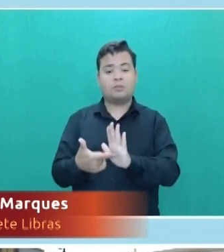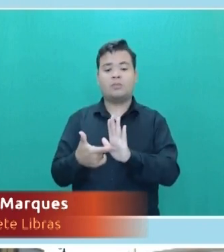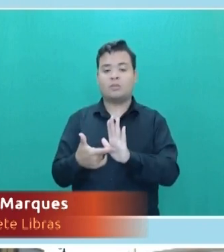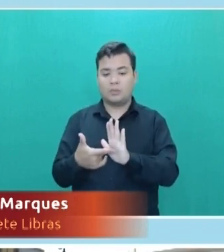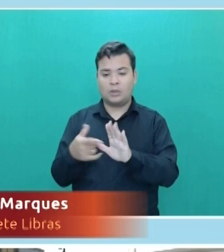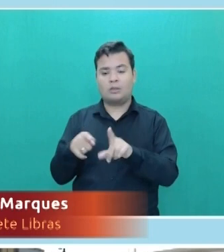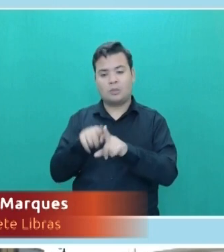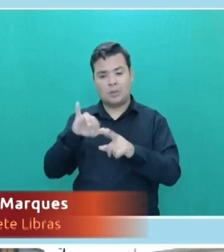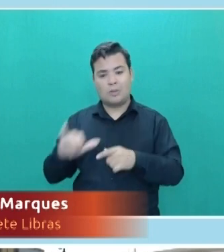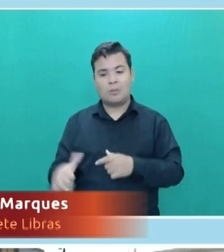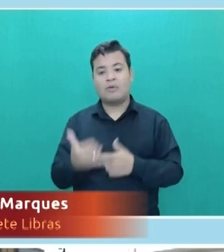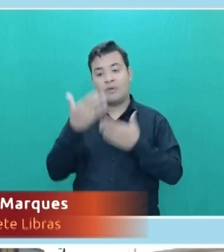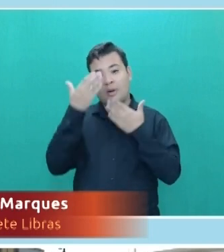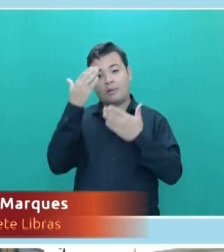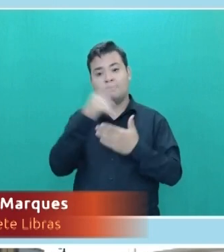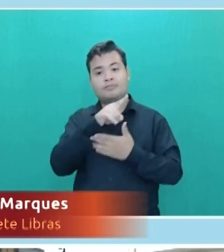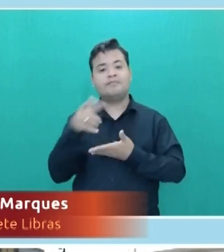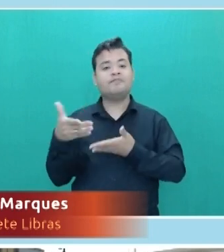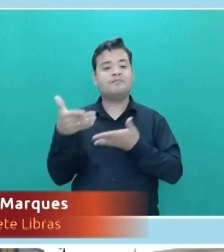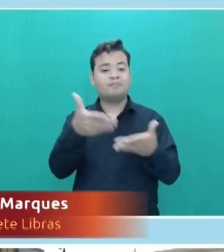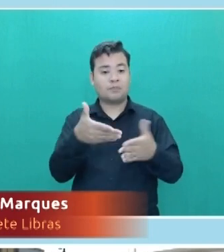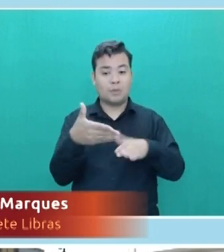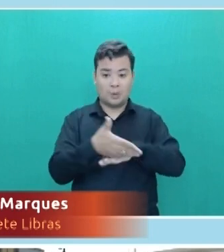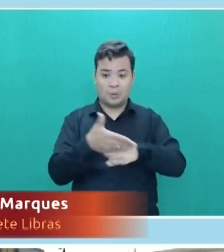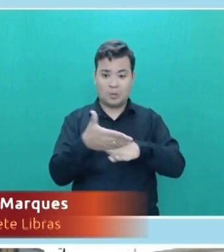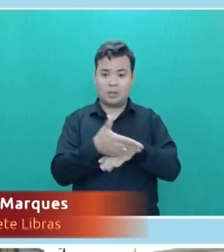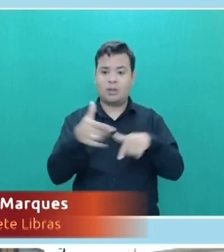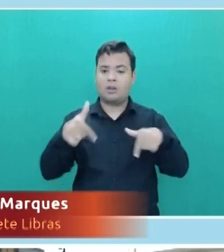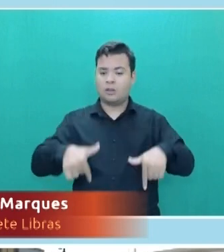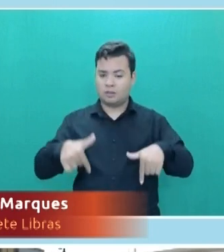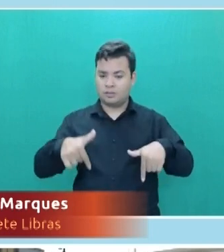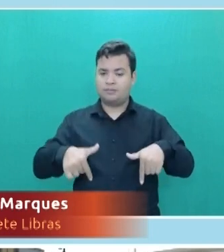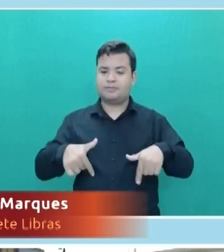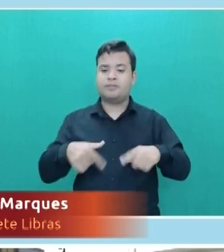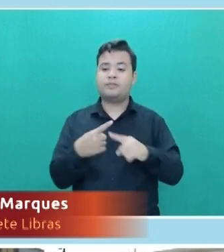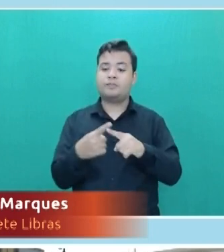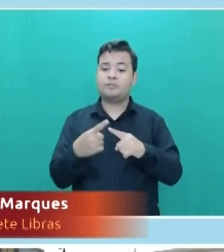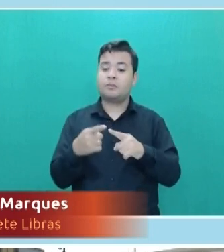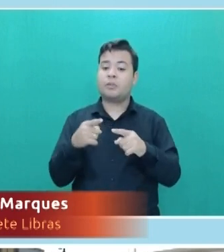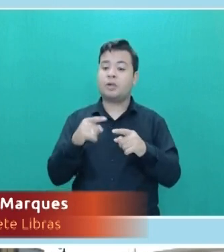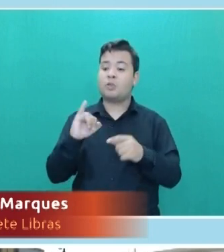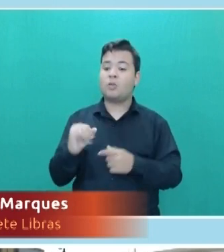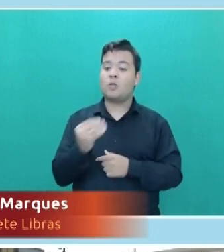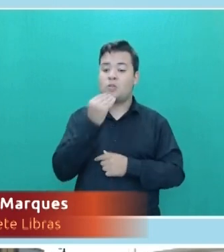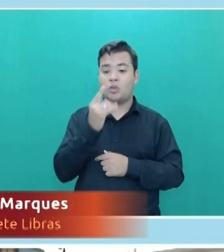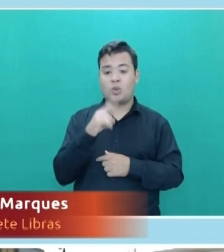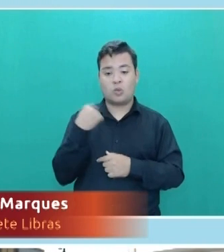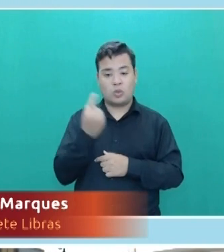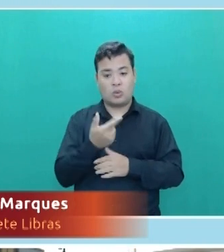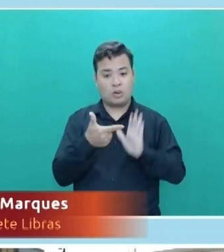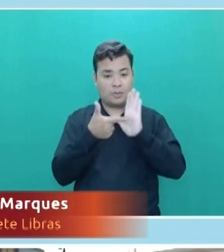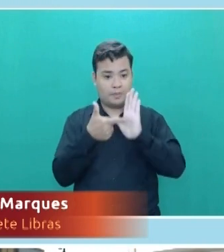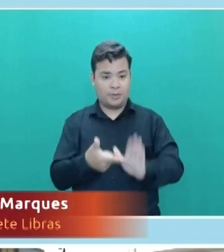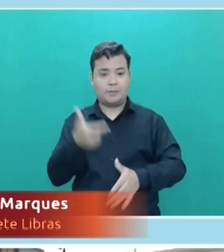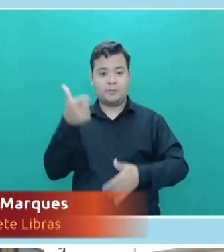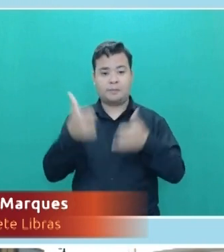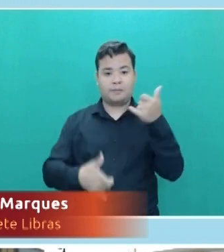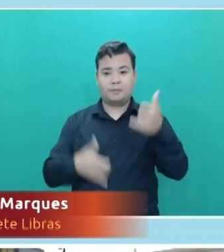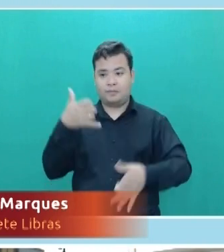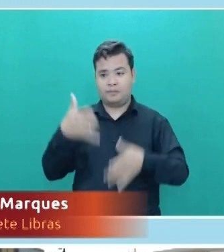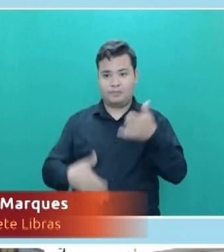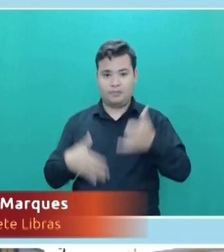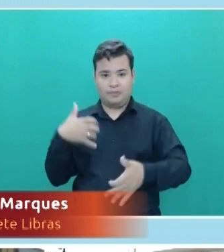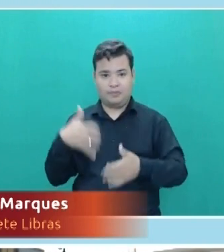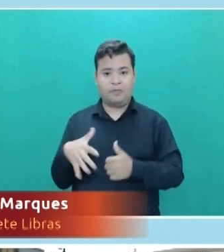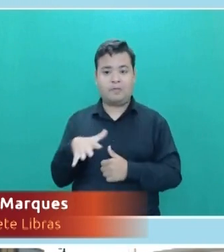agradecendo de antemão o convite e a participação para poder abrir esse espaço para nós nos apresentarmos. A Justiça do Trabalho